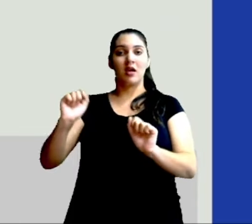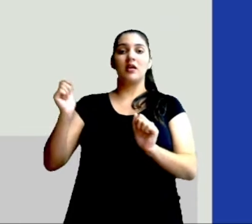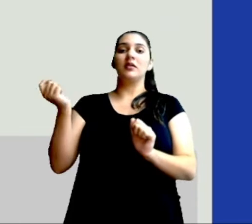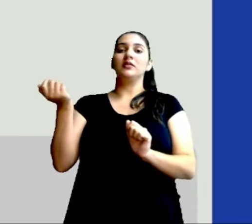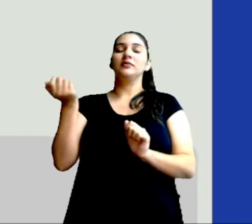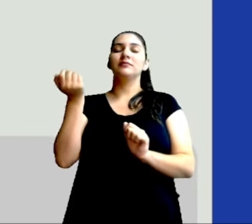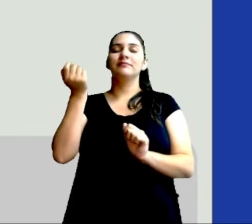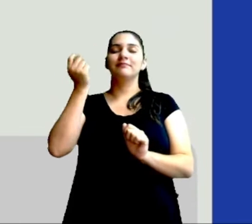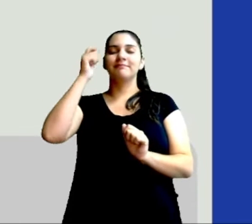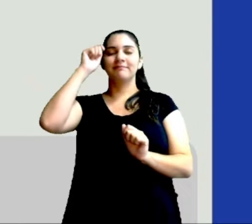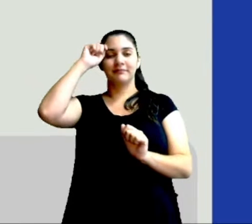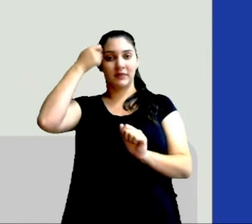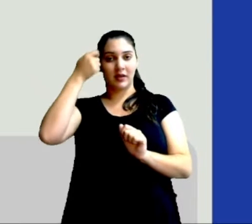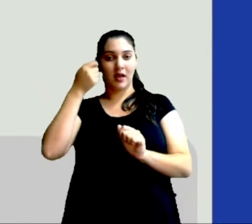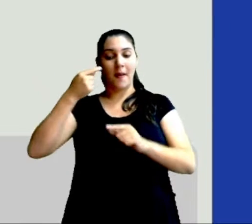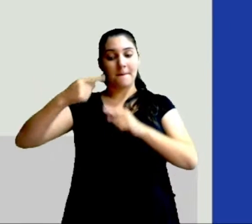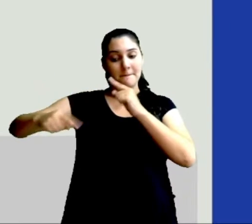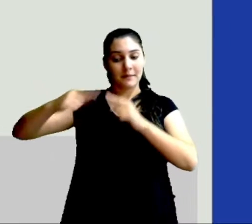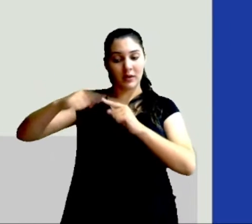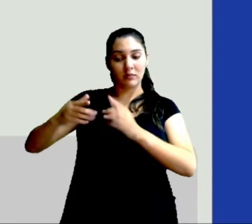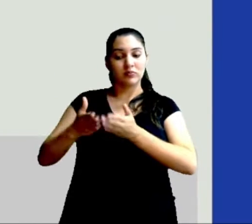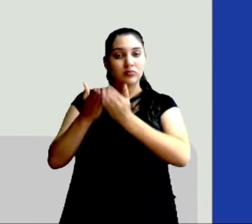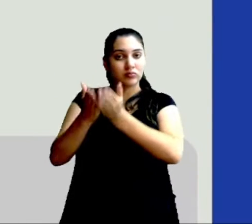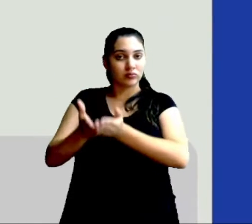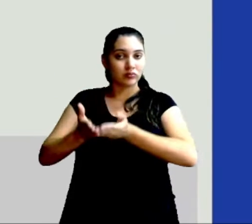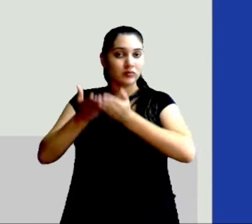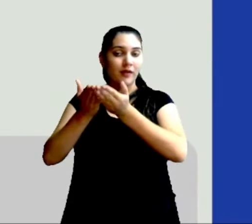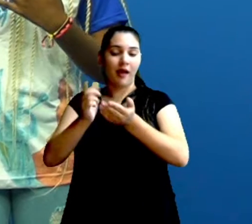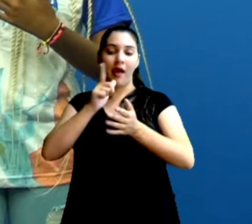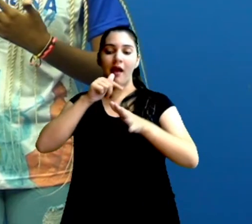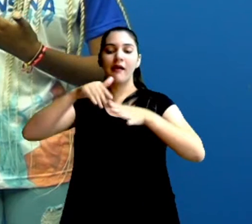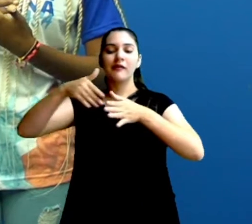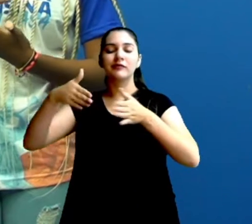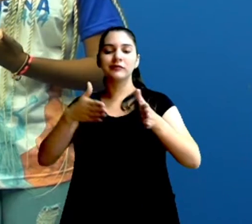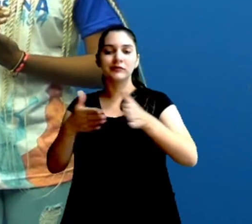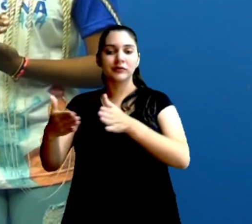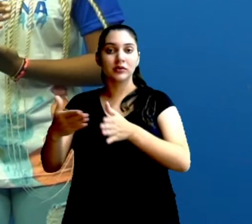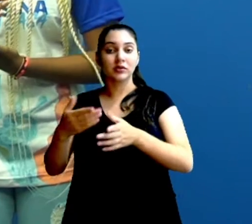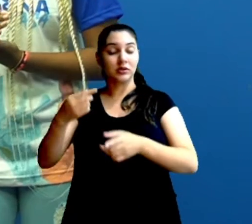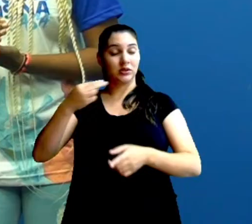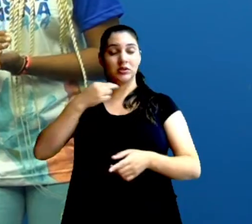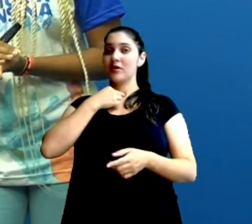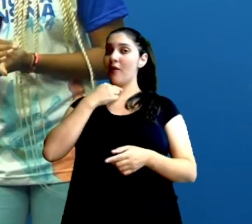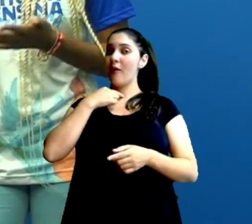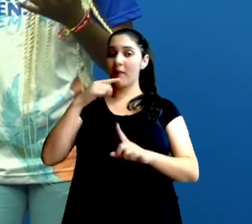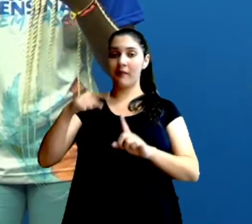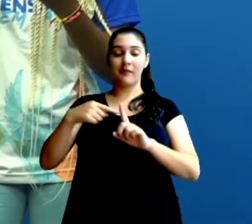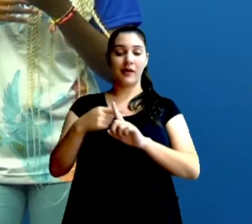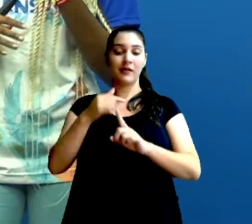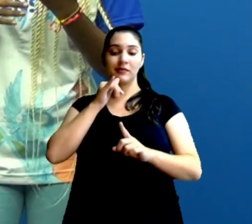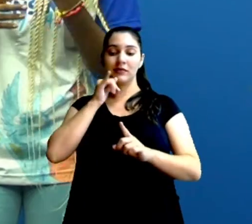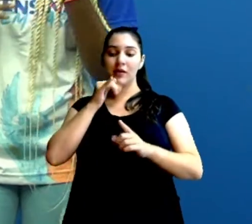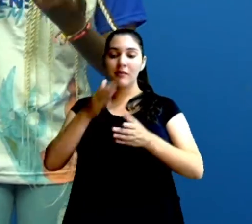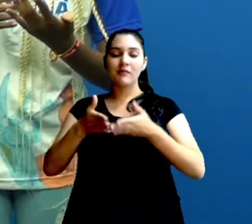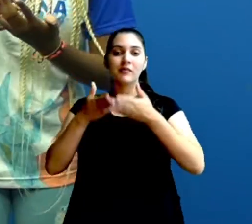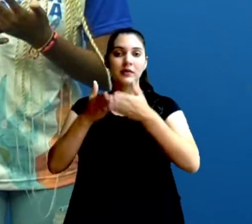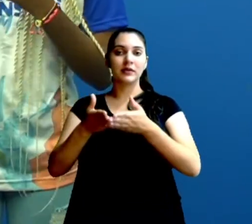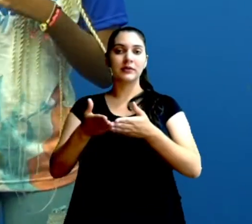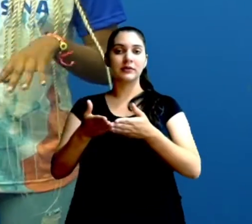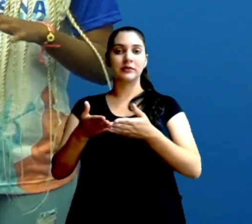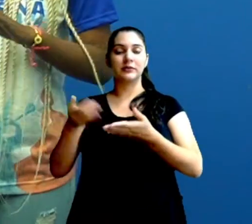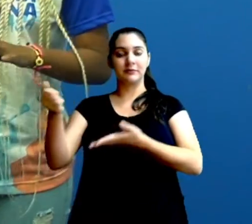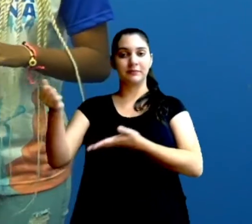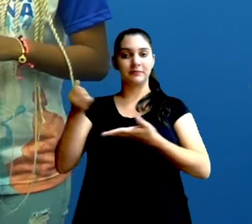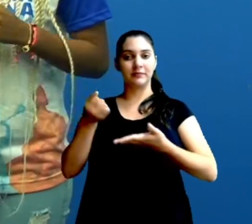falei, a extinção do tráfico transatlântico, ou seja, não poderia mais trazer, eu não gosto muito dessa palavra trazer,